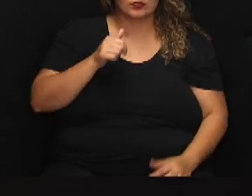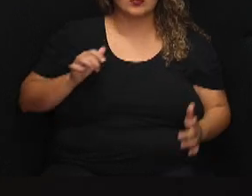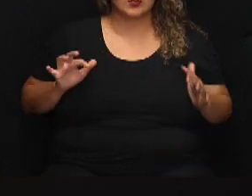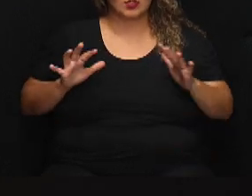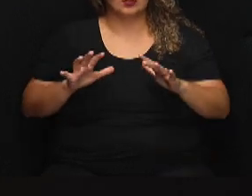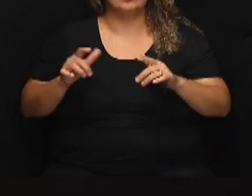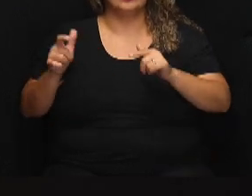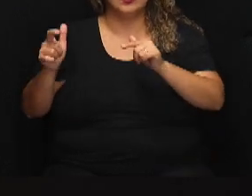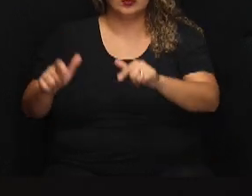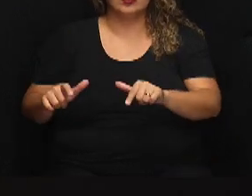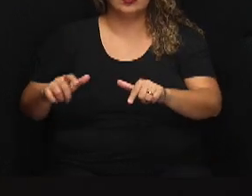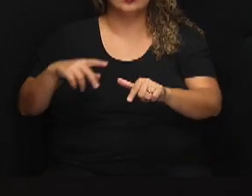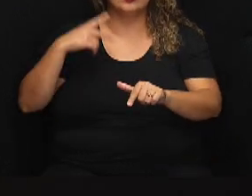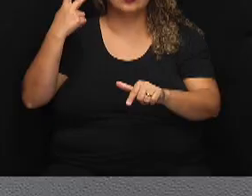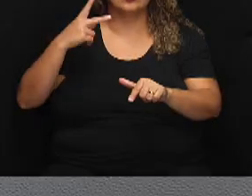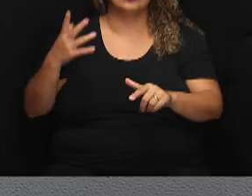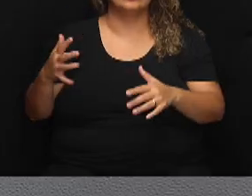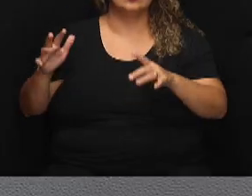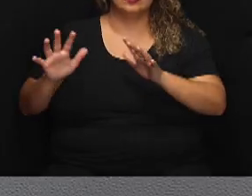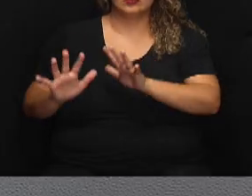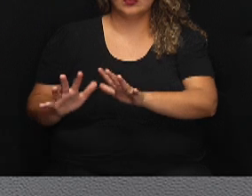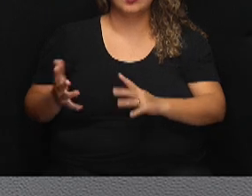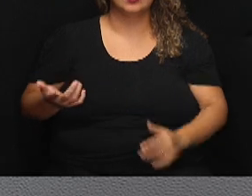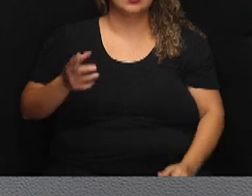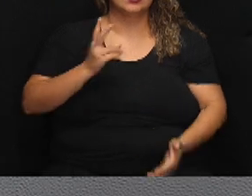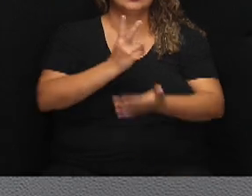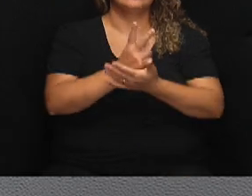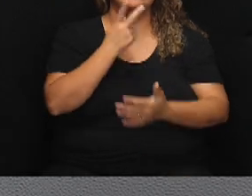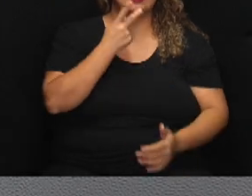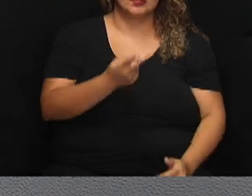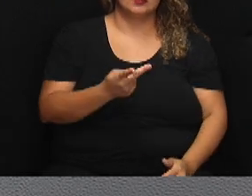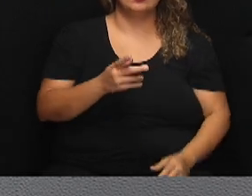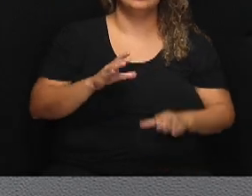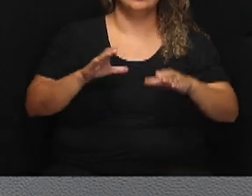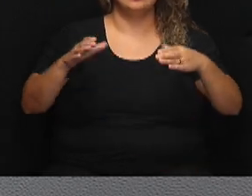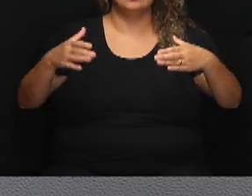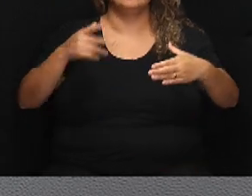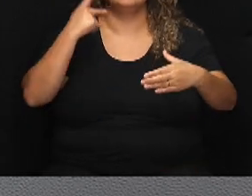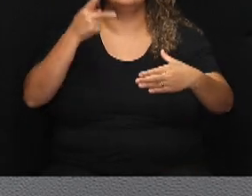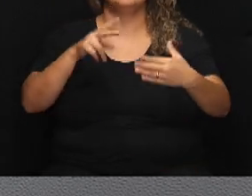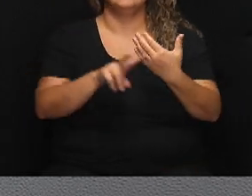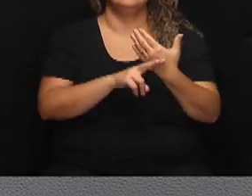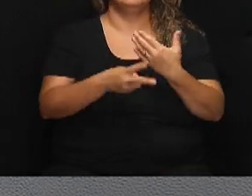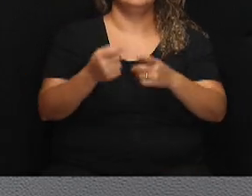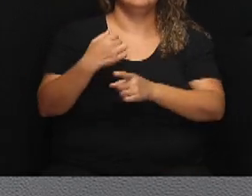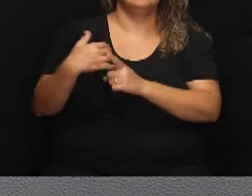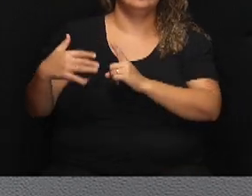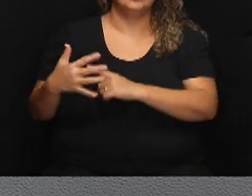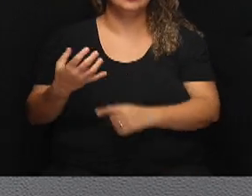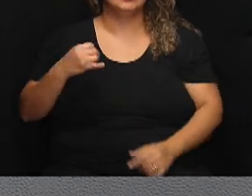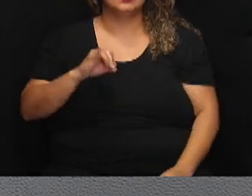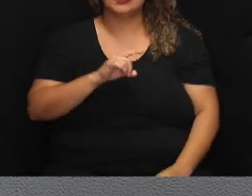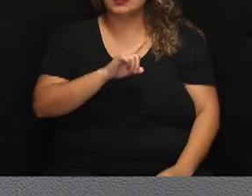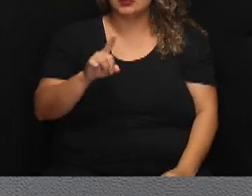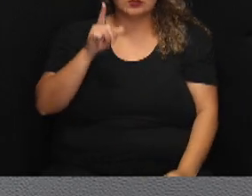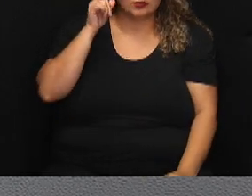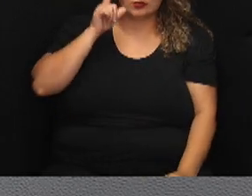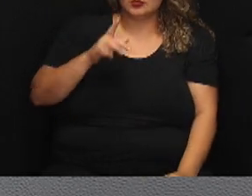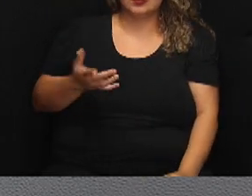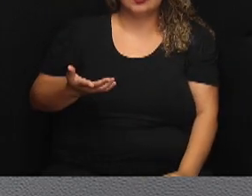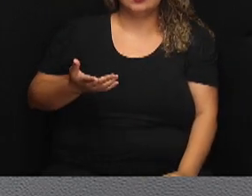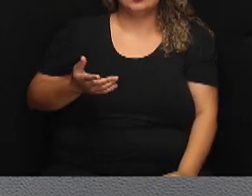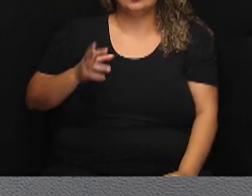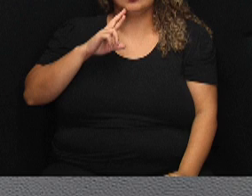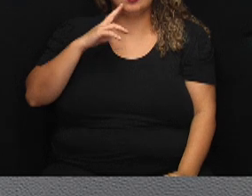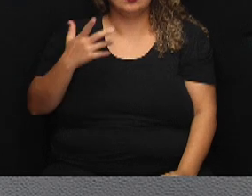espaço do parlamento. E com elas, né, eu sempre digo que o parlamento é uma reprodução da sociedade. Se a gente não conseguiu